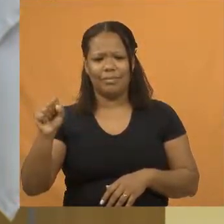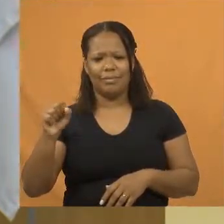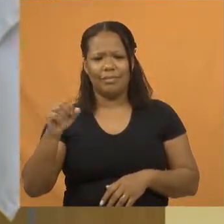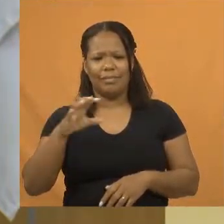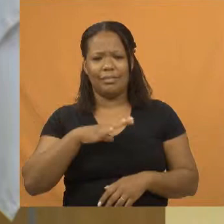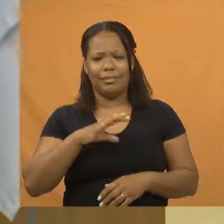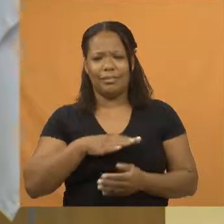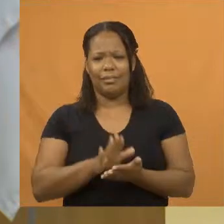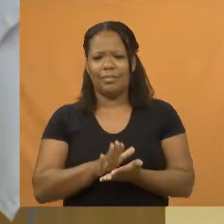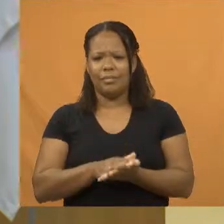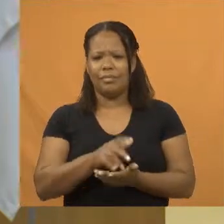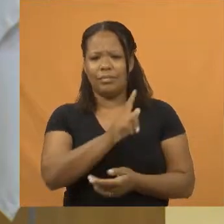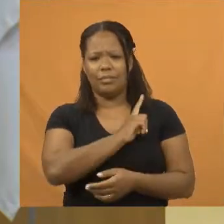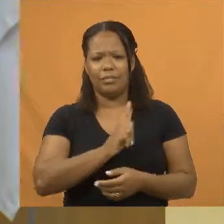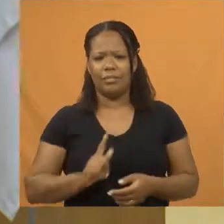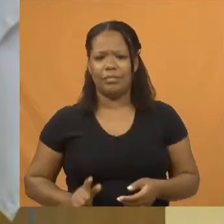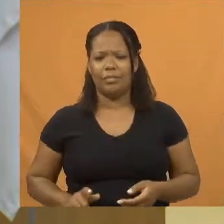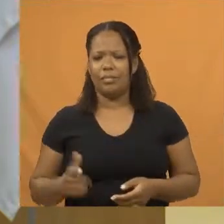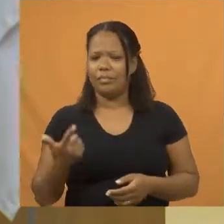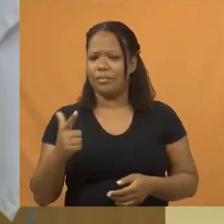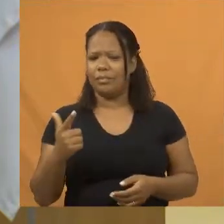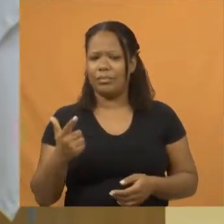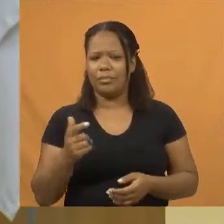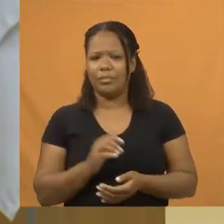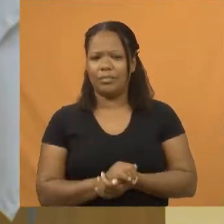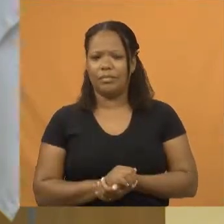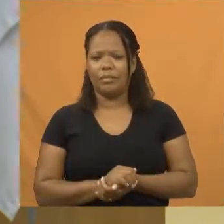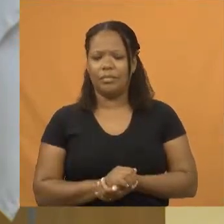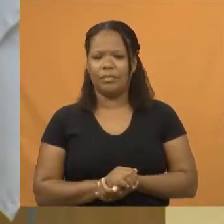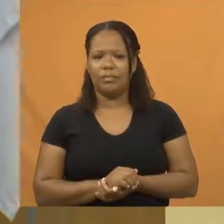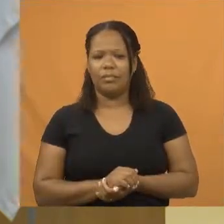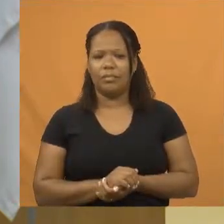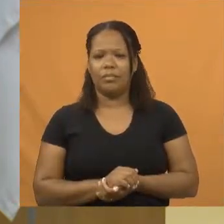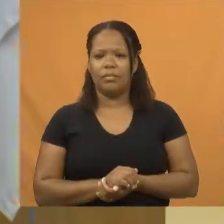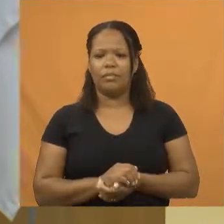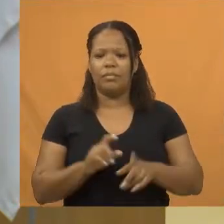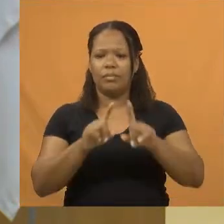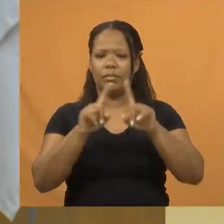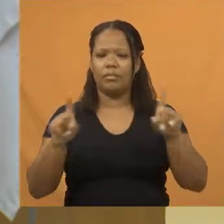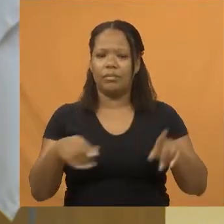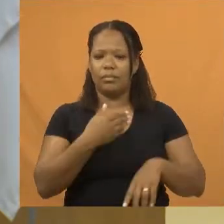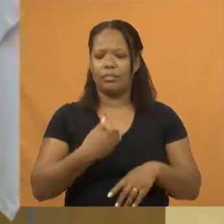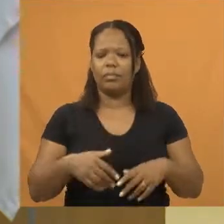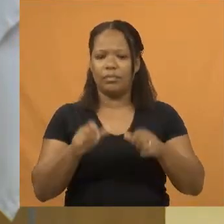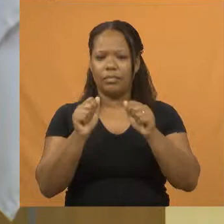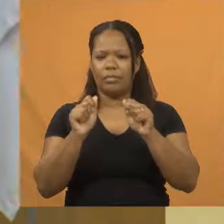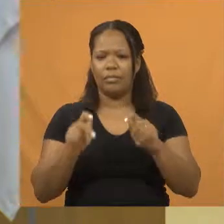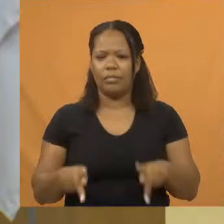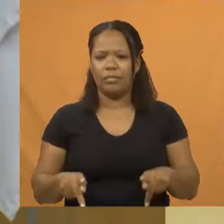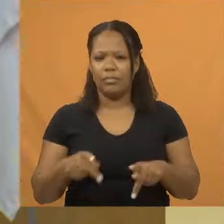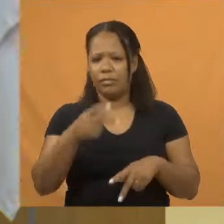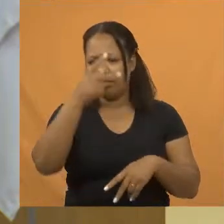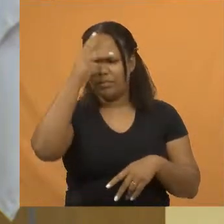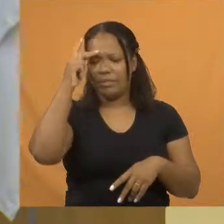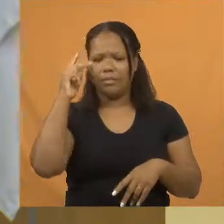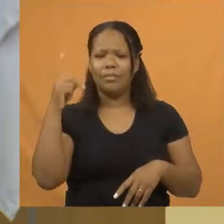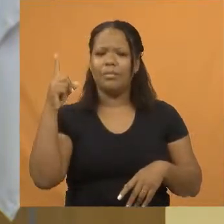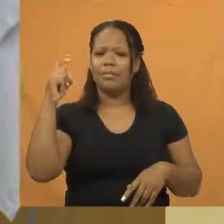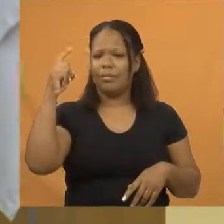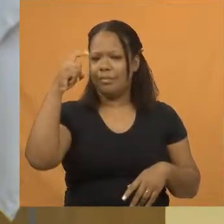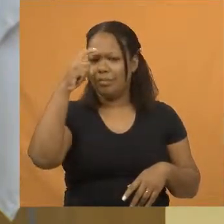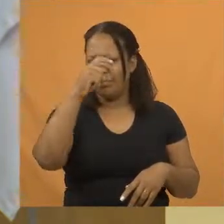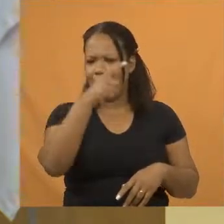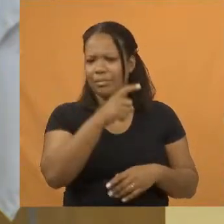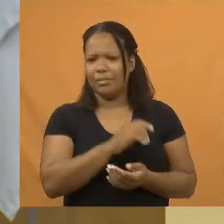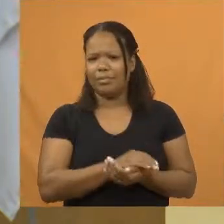O governo não tem reposto muitos funcionários que se aposentaram e as pessoas estão tendo